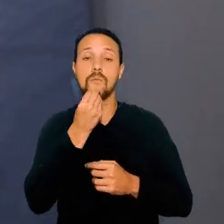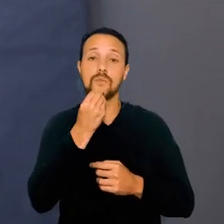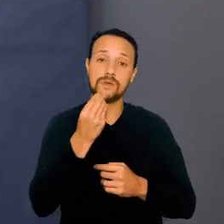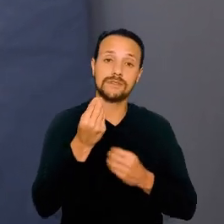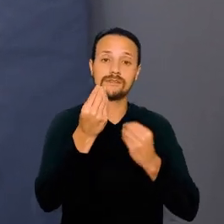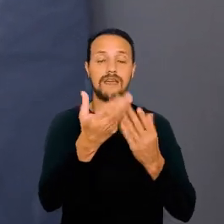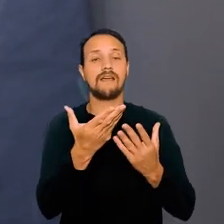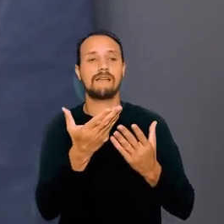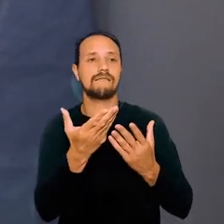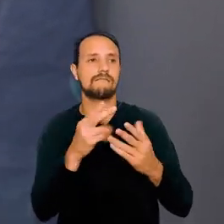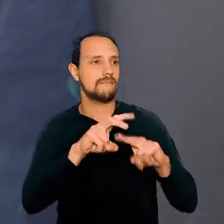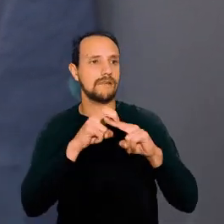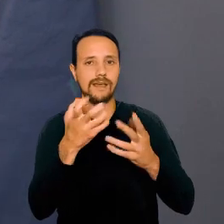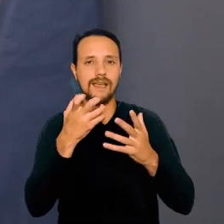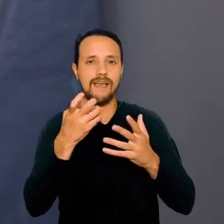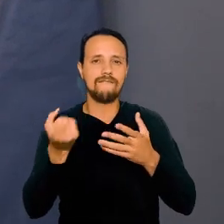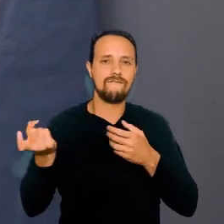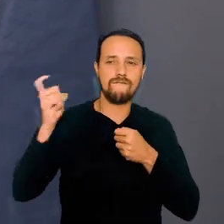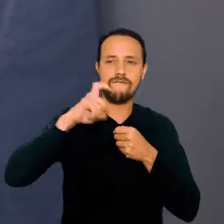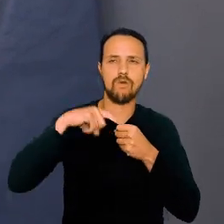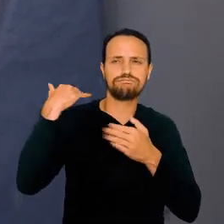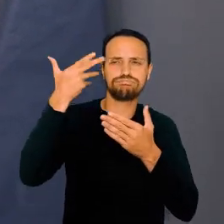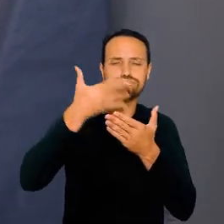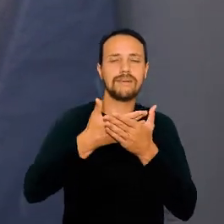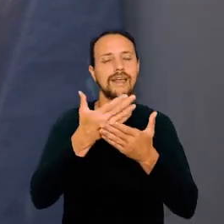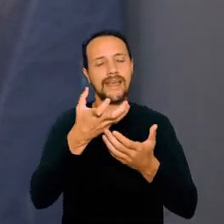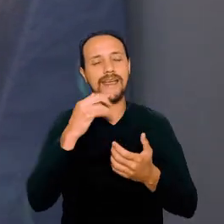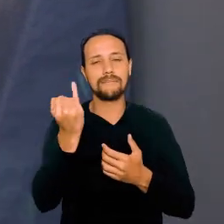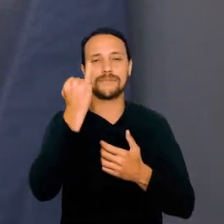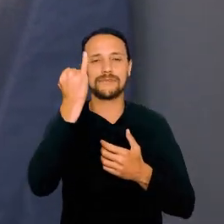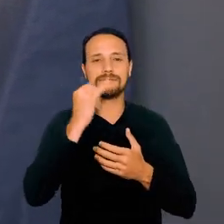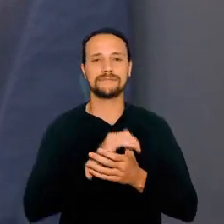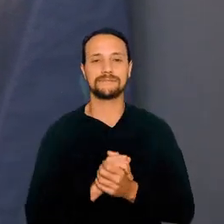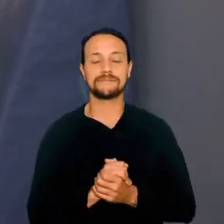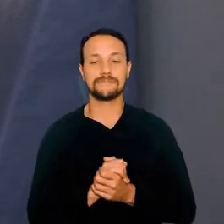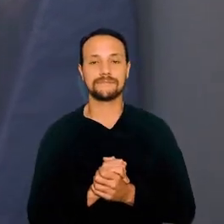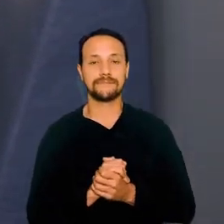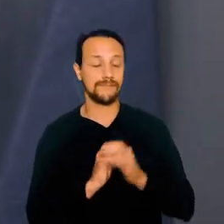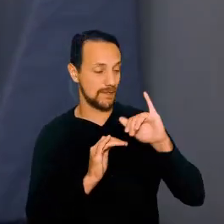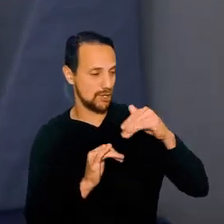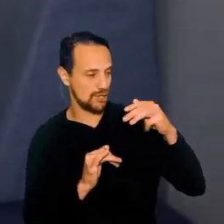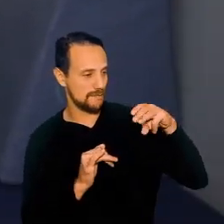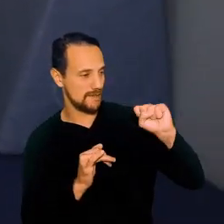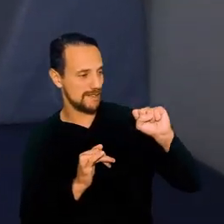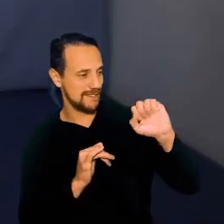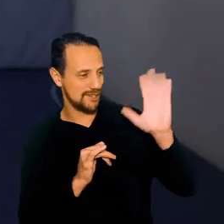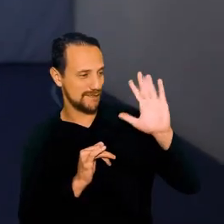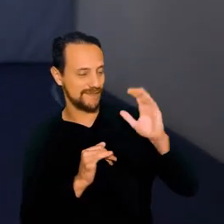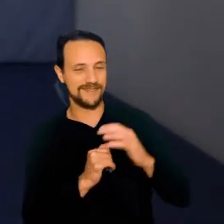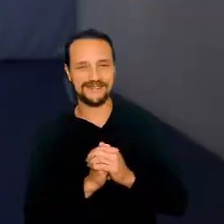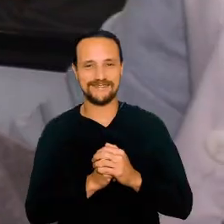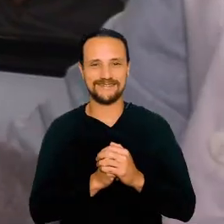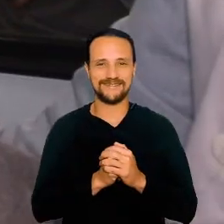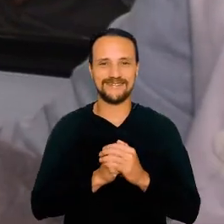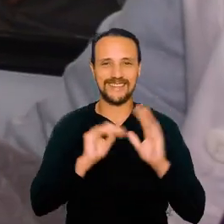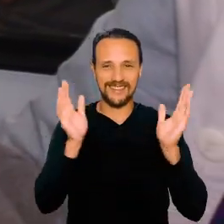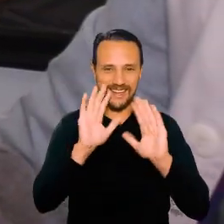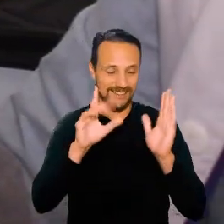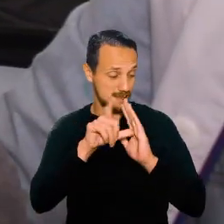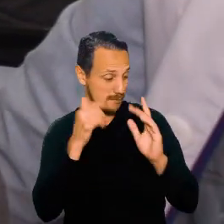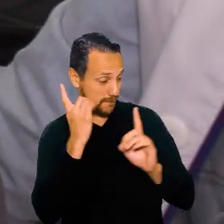isso. Sim. E a gente tem. E aí é feito sob medida, né, Luiz? Então é especificamente para aquele